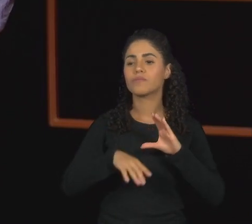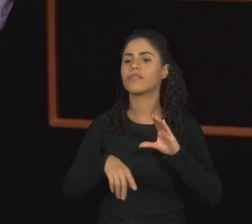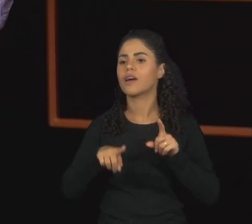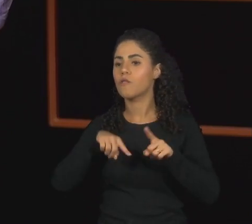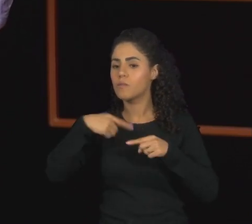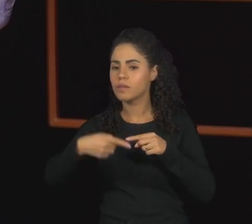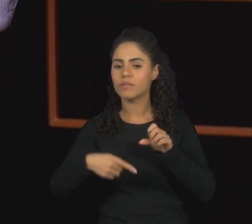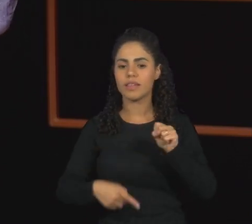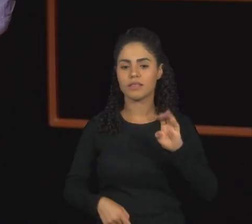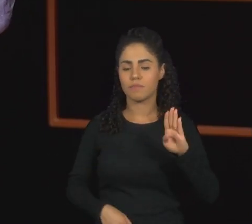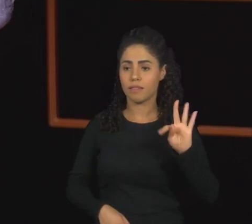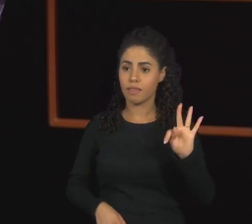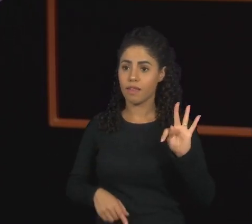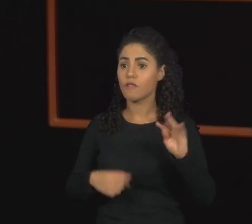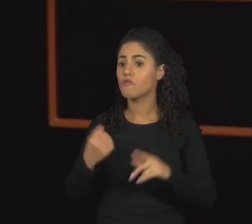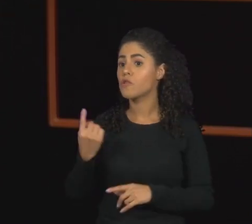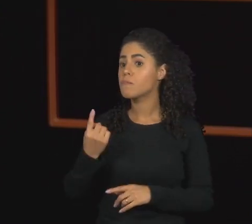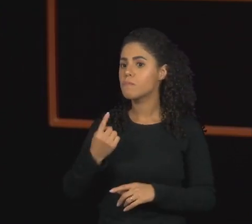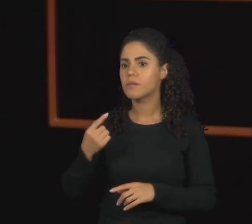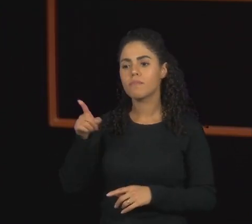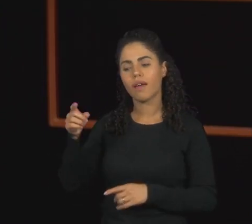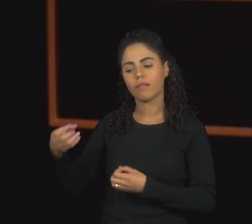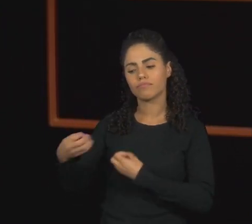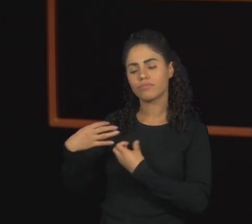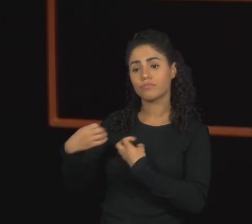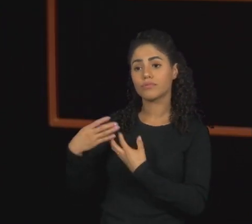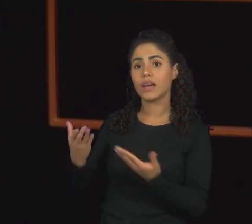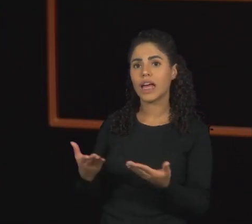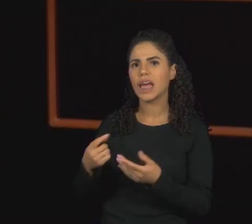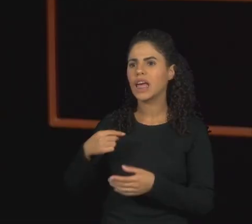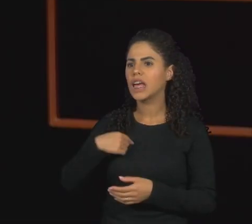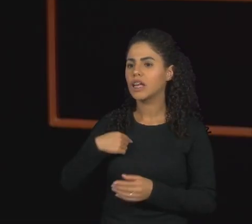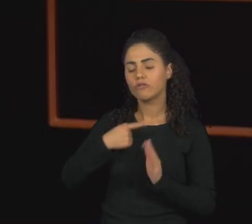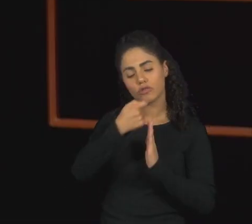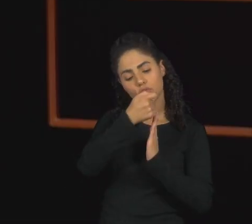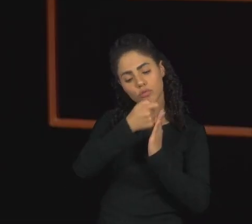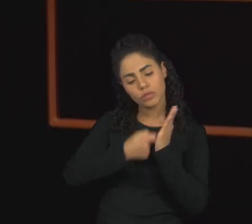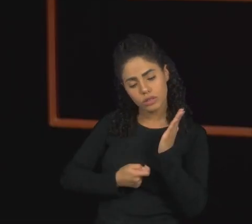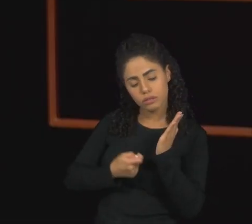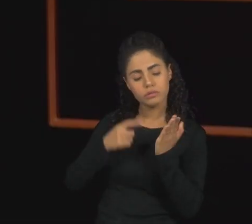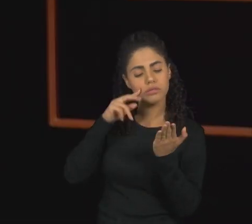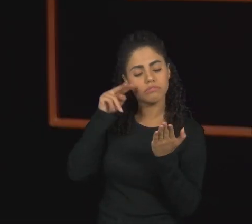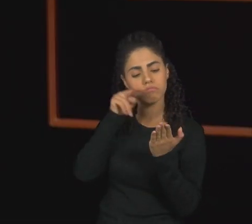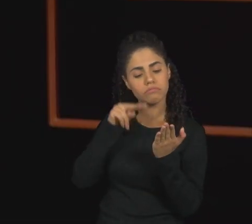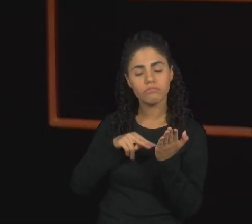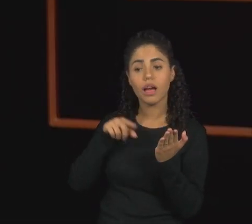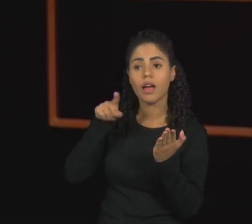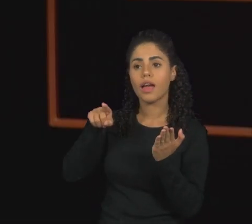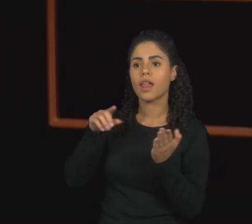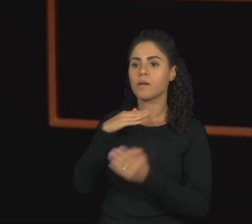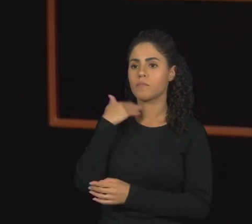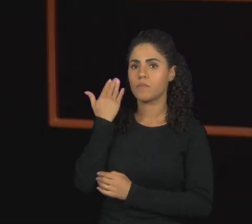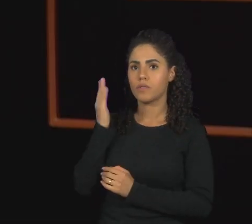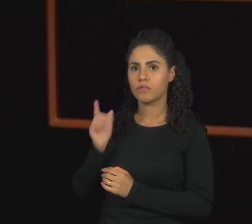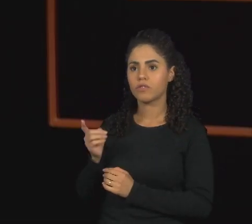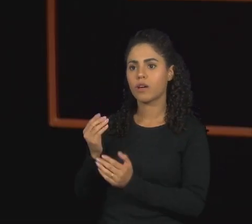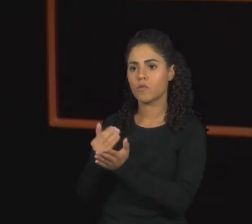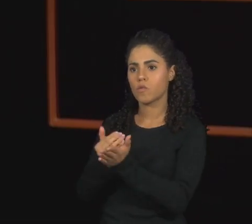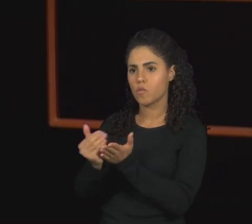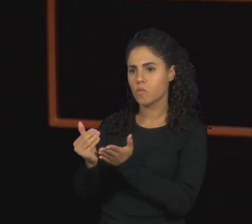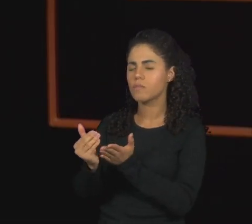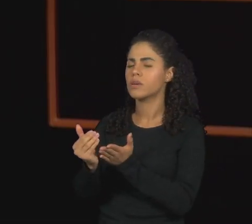6. Foi uma das minhas primeiras mestras. Eu tinha esse texto da Jandira nas mãos. A Jandira faleceu no